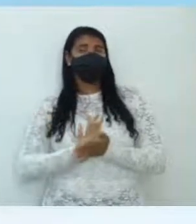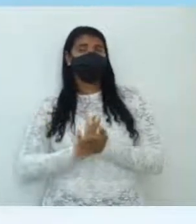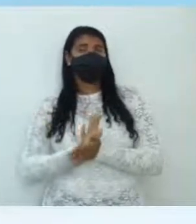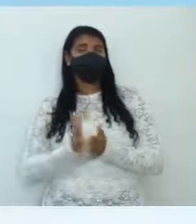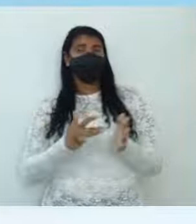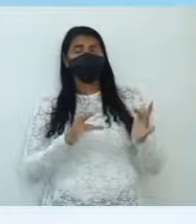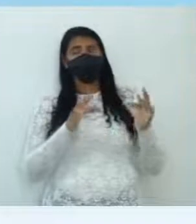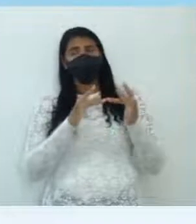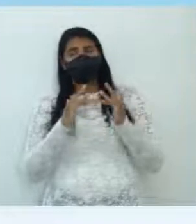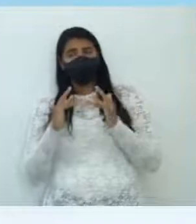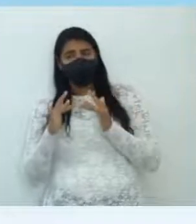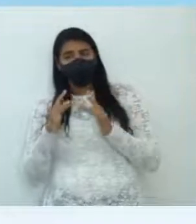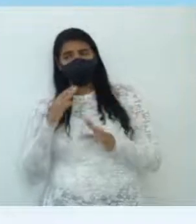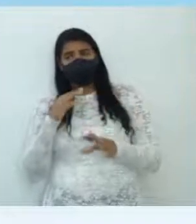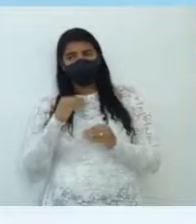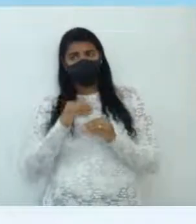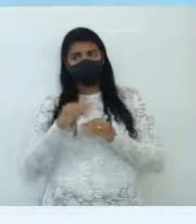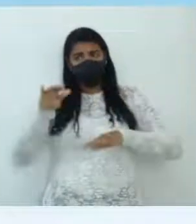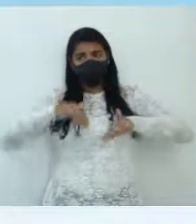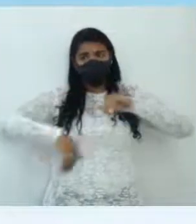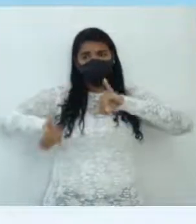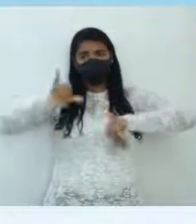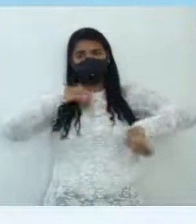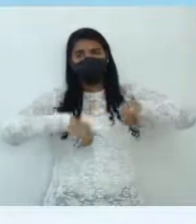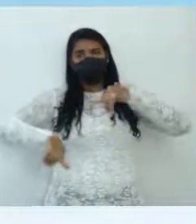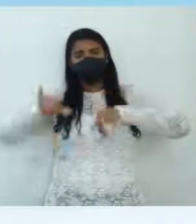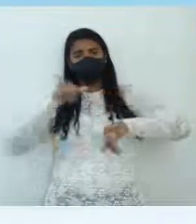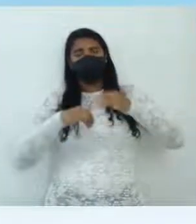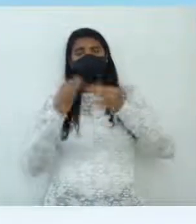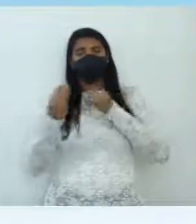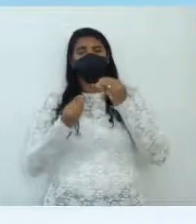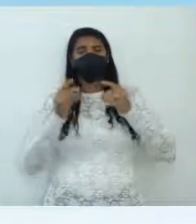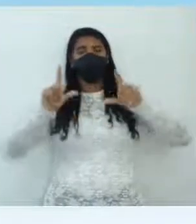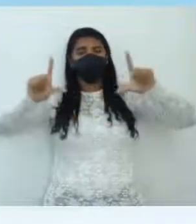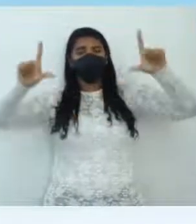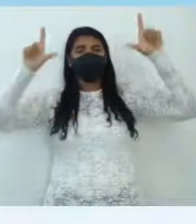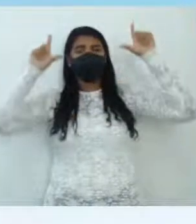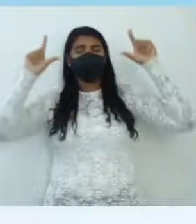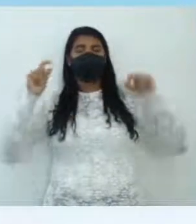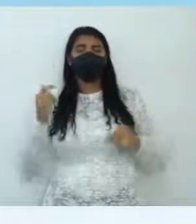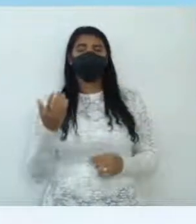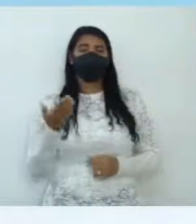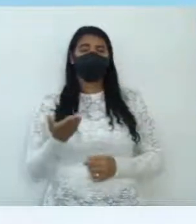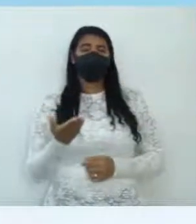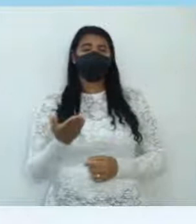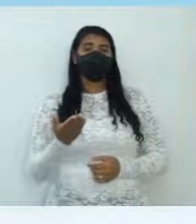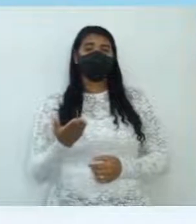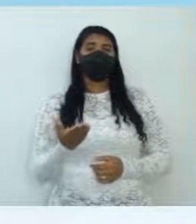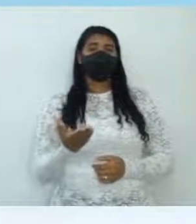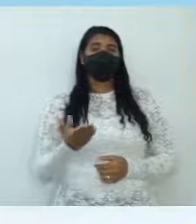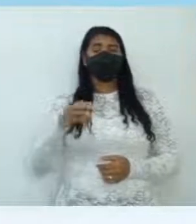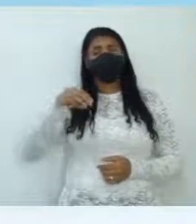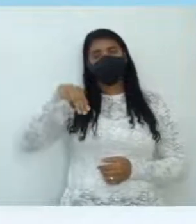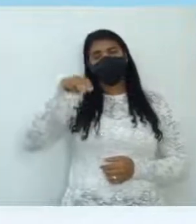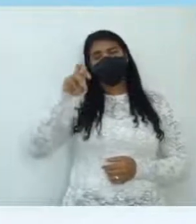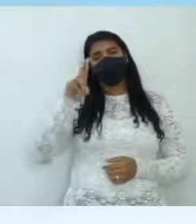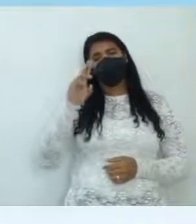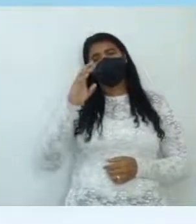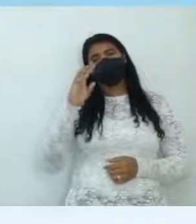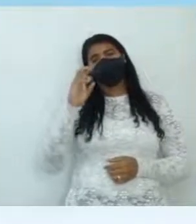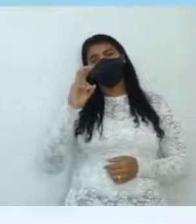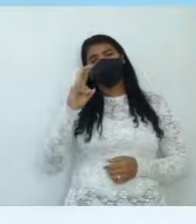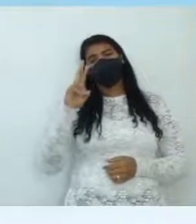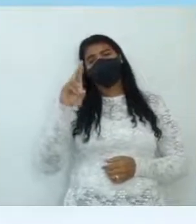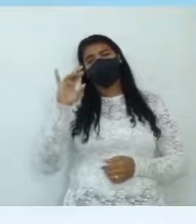esses compostos que são químicos, como destaque aí para o mercúrio, também